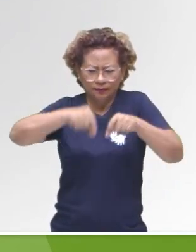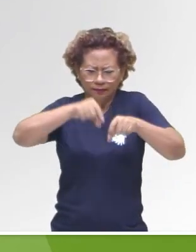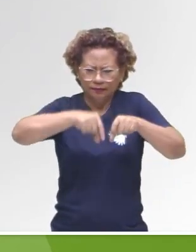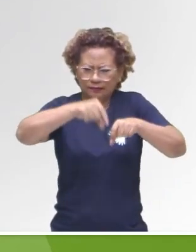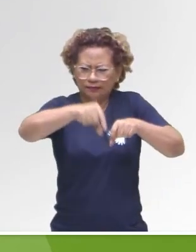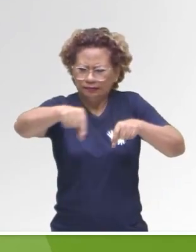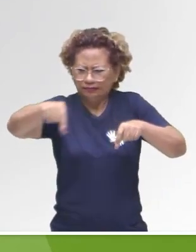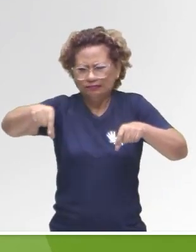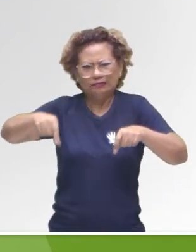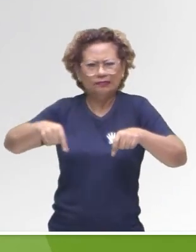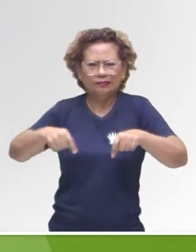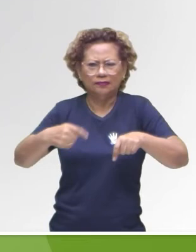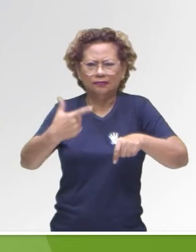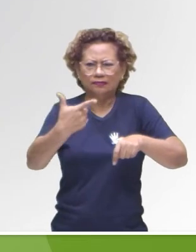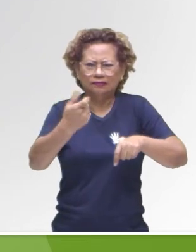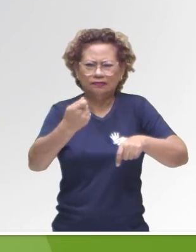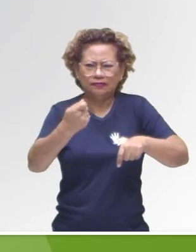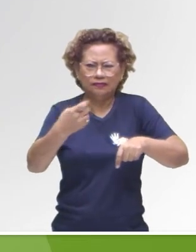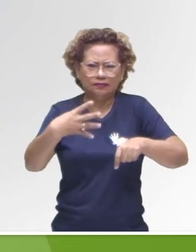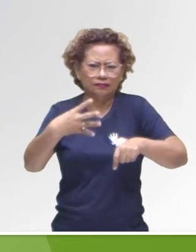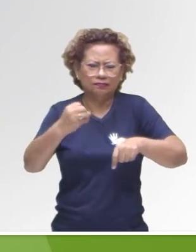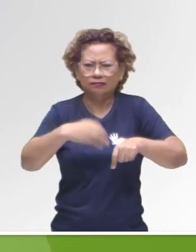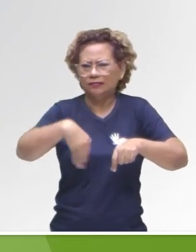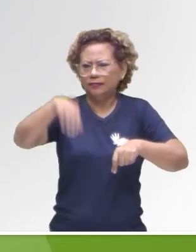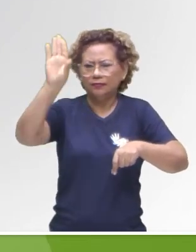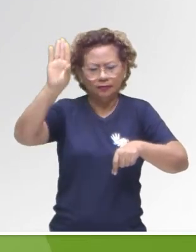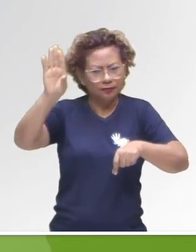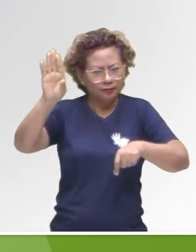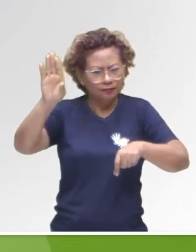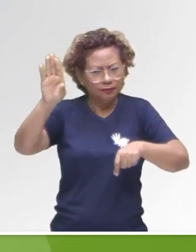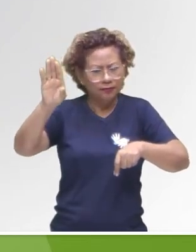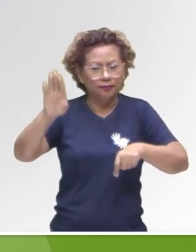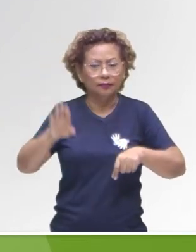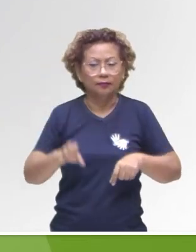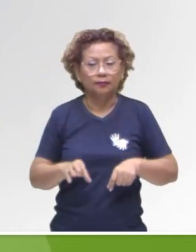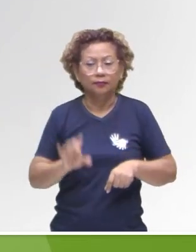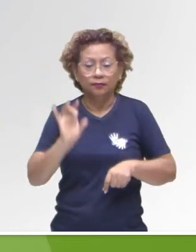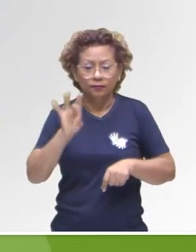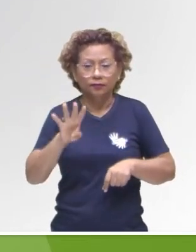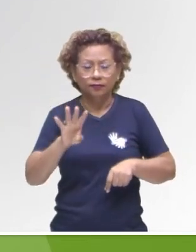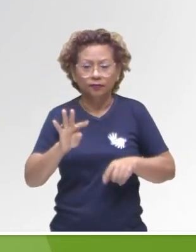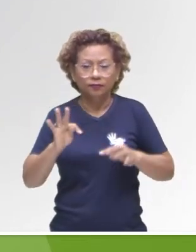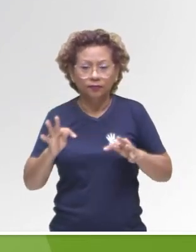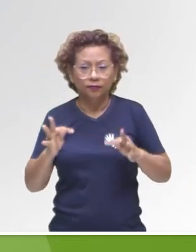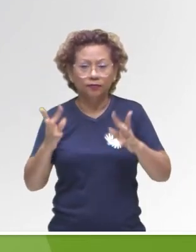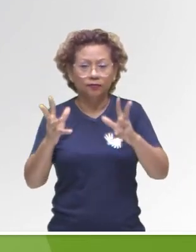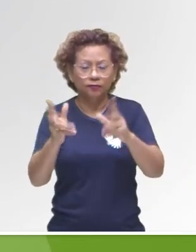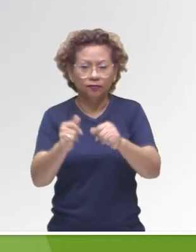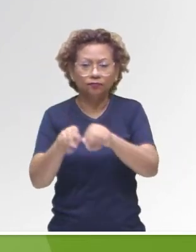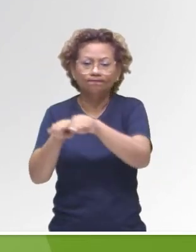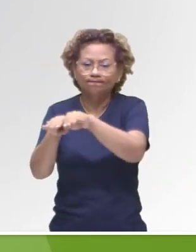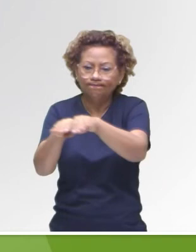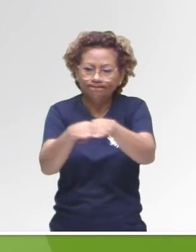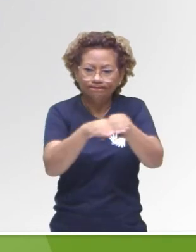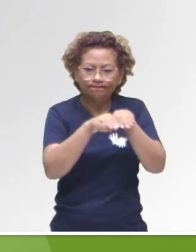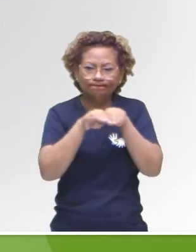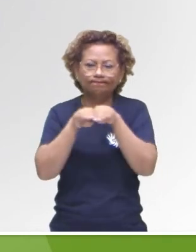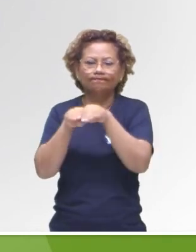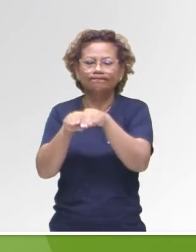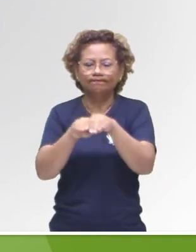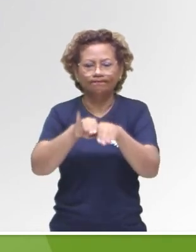10, 20, 30, 40 capacitores, mas sendo que todos eles são capacitores iguais, com a